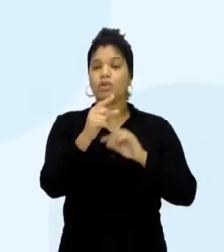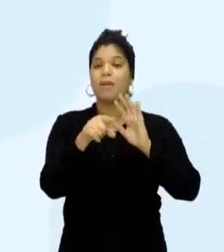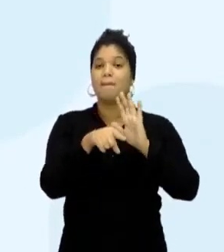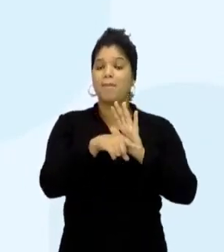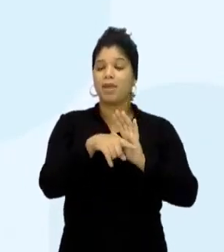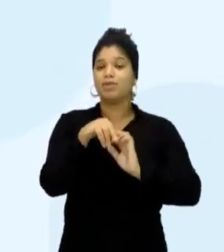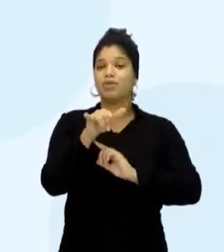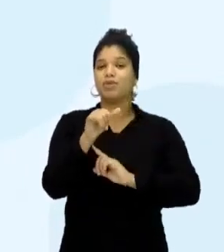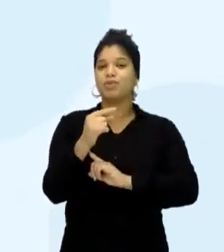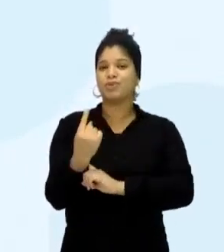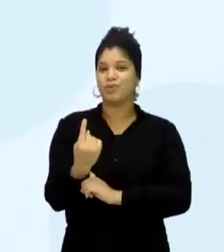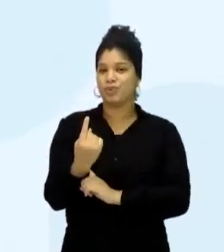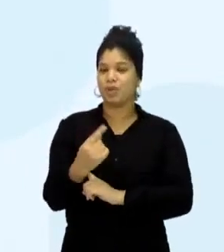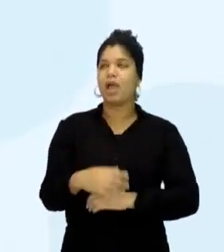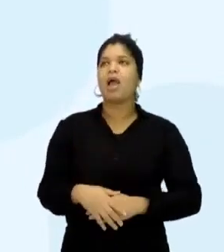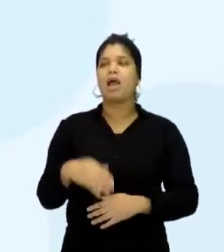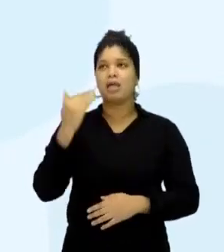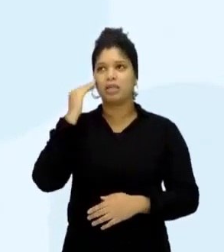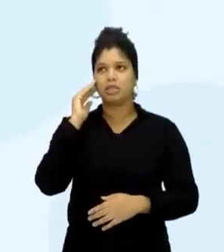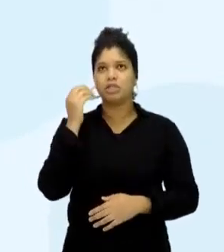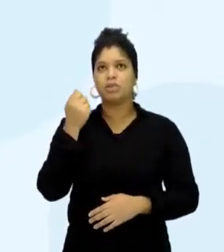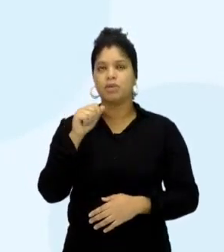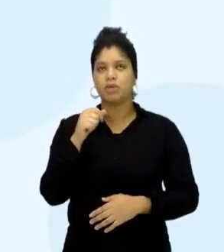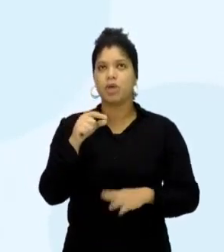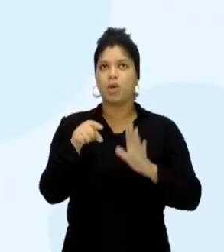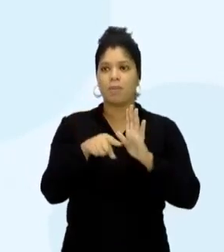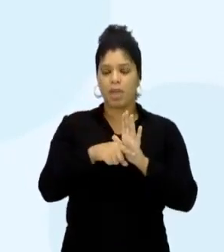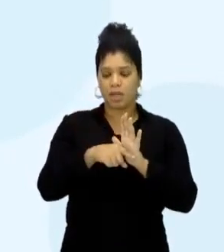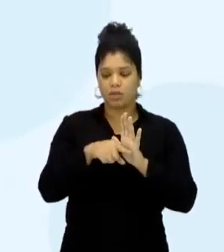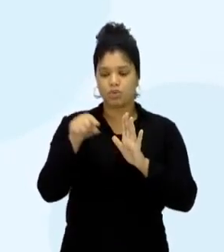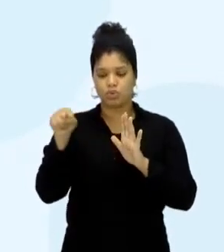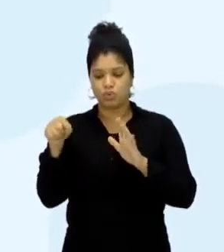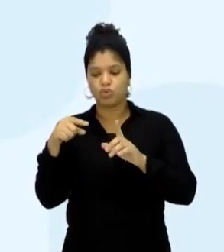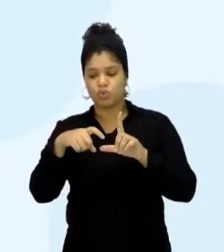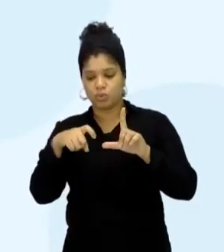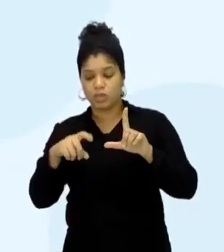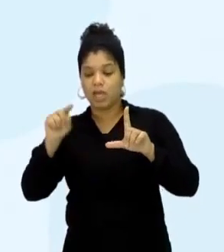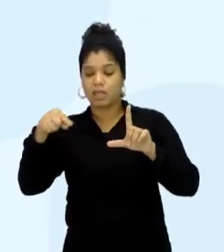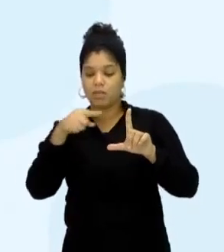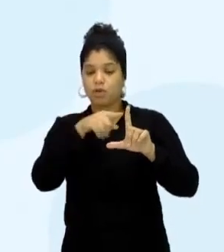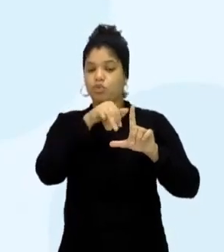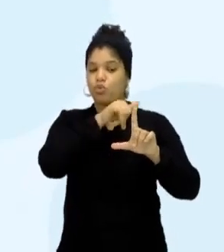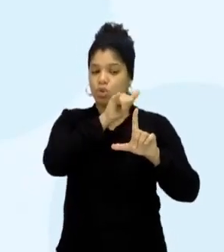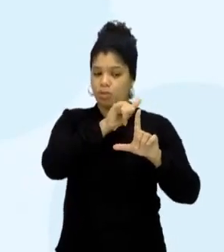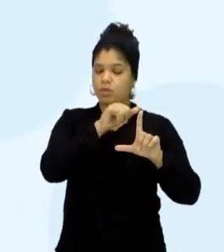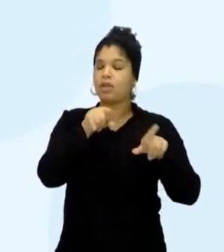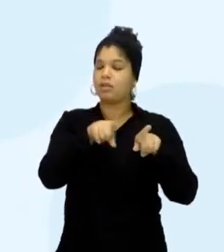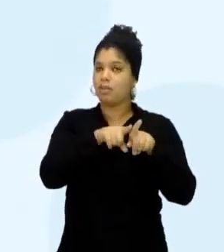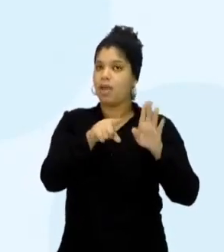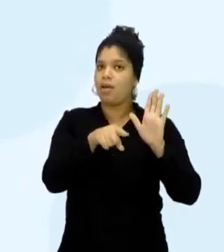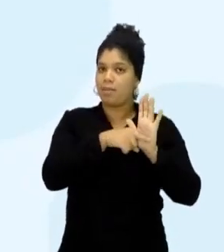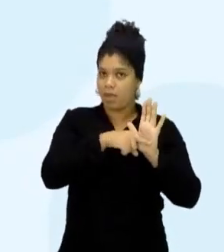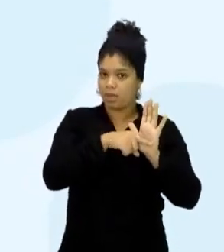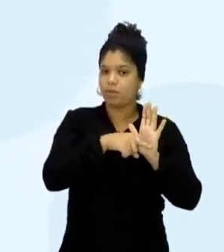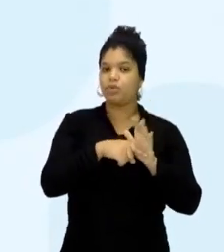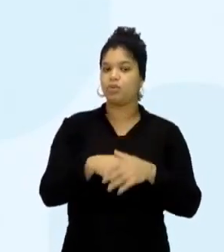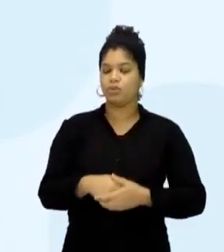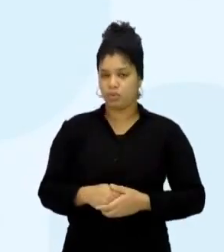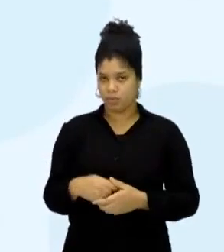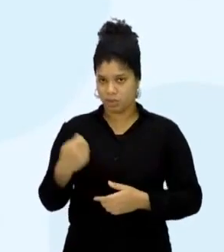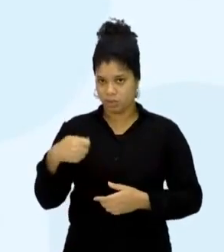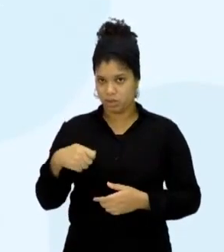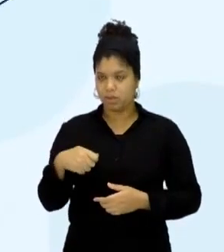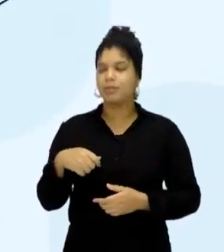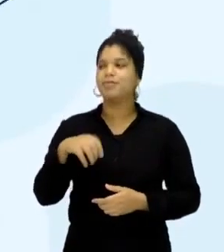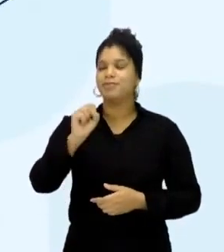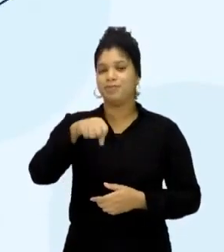coordenada do x, faço a conta de menos, segundo menos o primeiro, depois a coordenada do y, faço o segundo menos o primeiro. Isso mesmo. Para